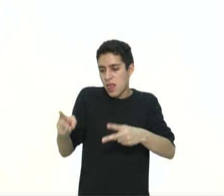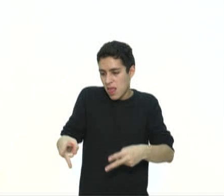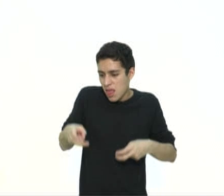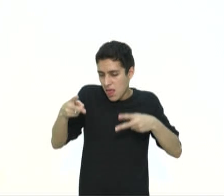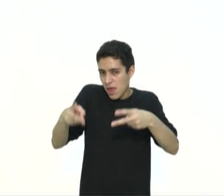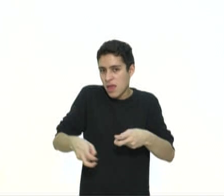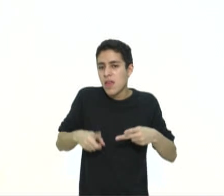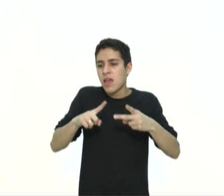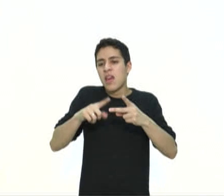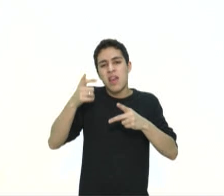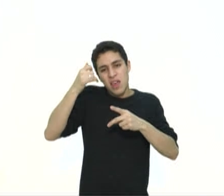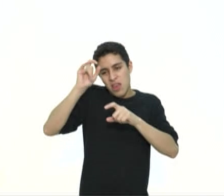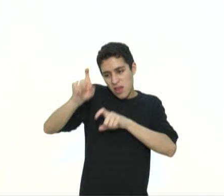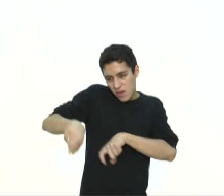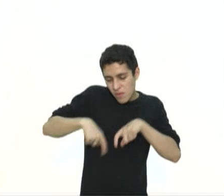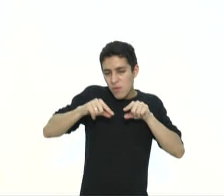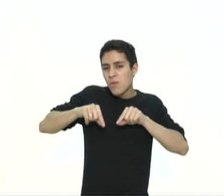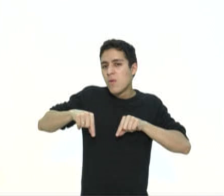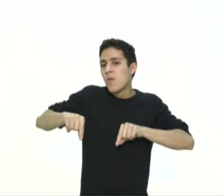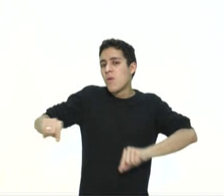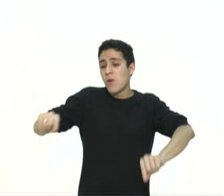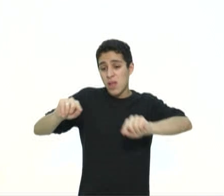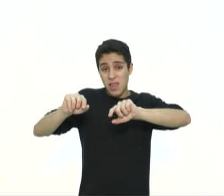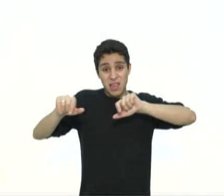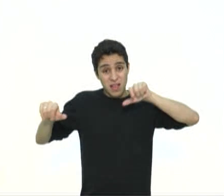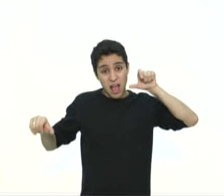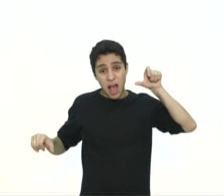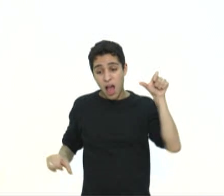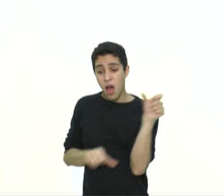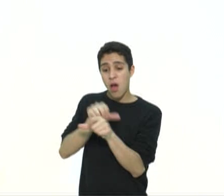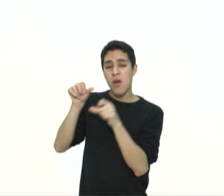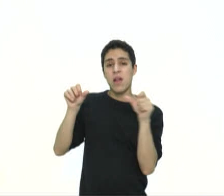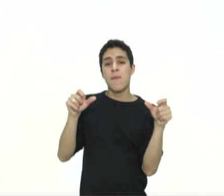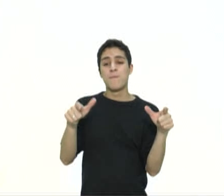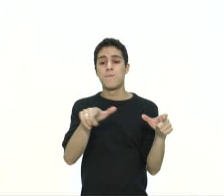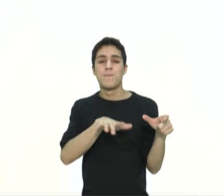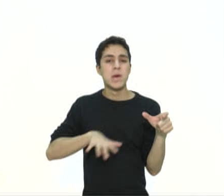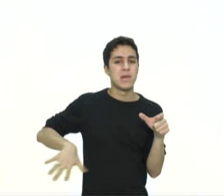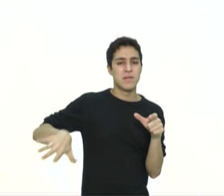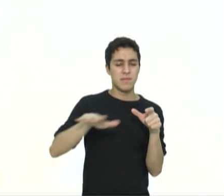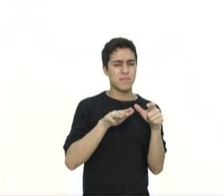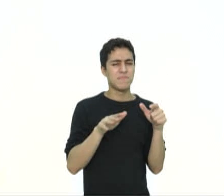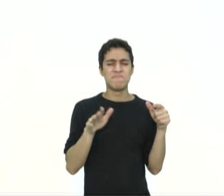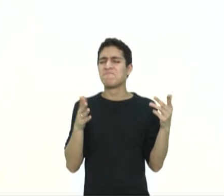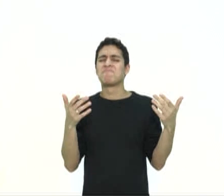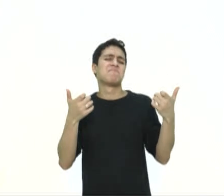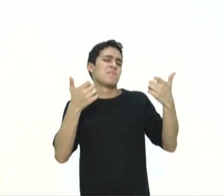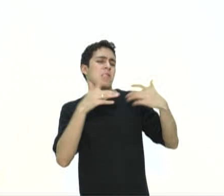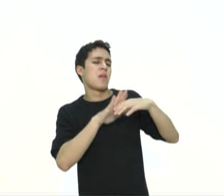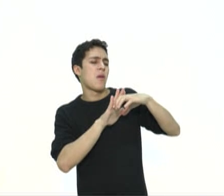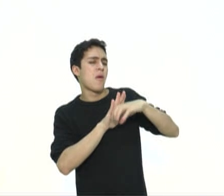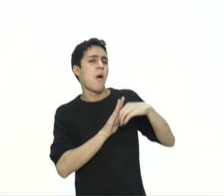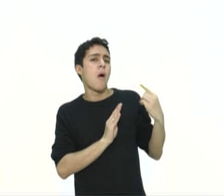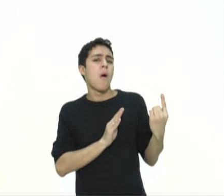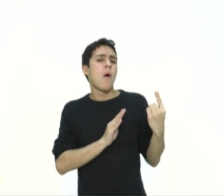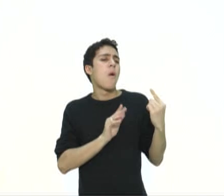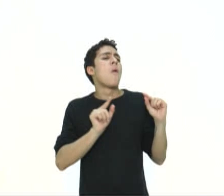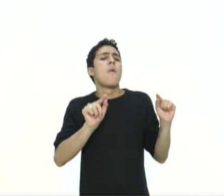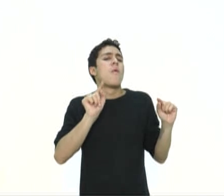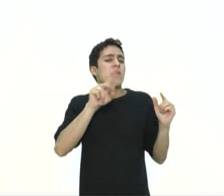por exemplo são atividades econômicas que alteram o meio ambiente o conceito acima se refere aos avanços